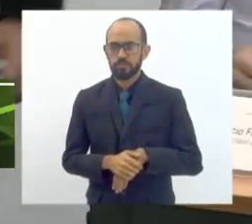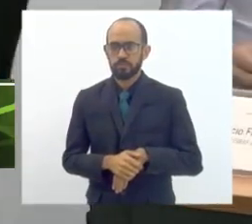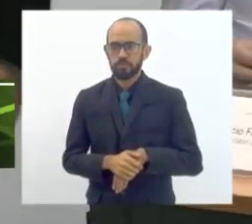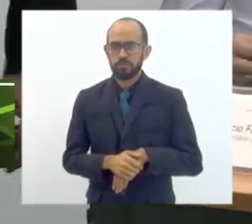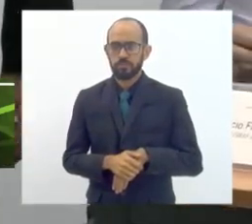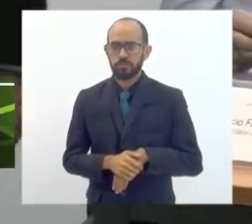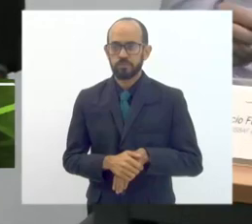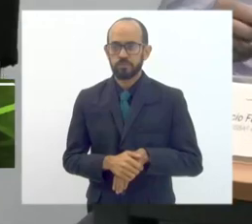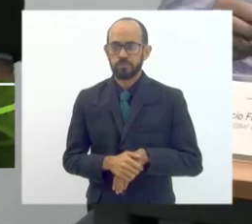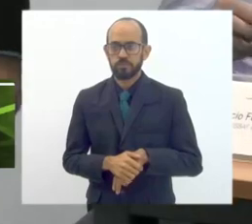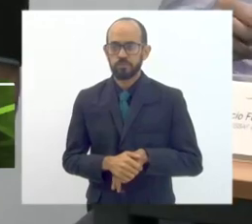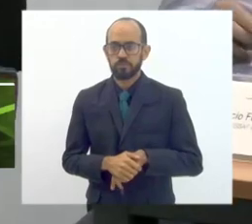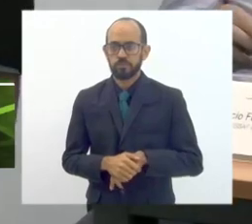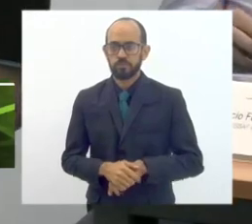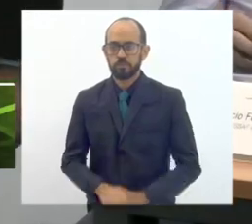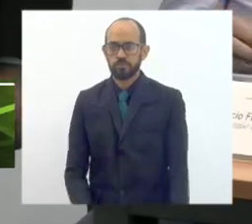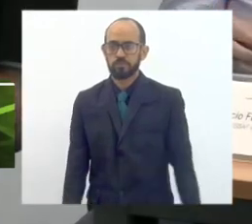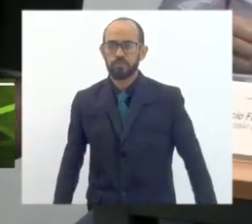Isso.